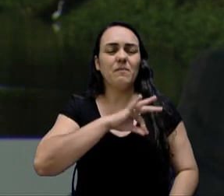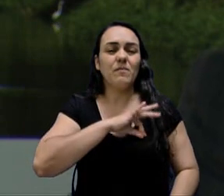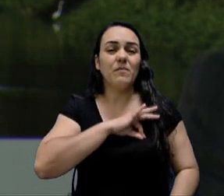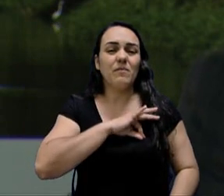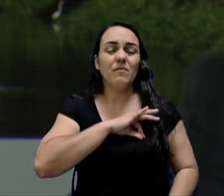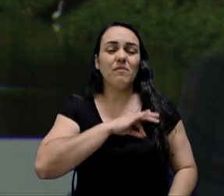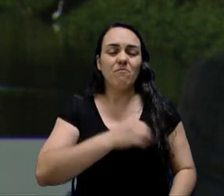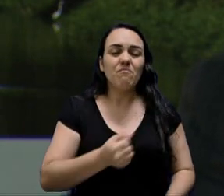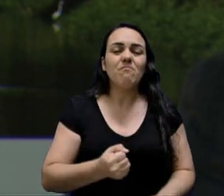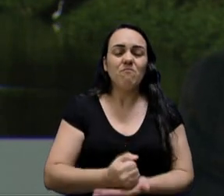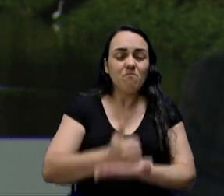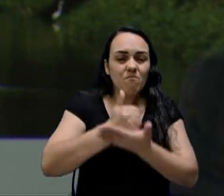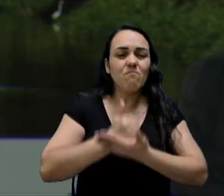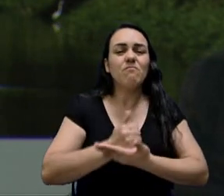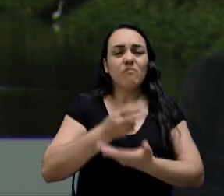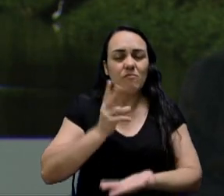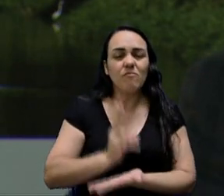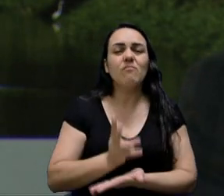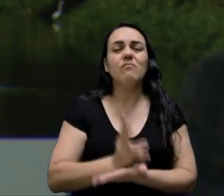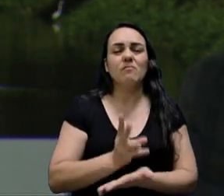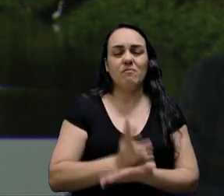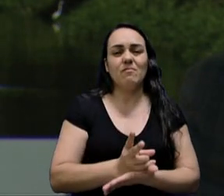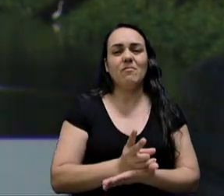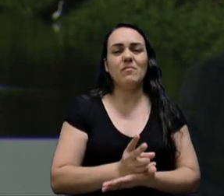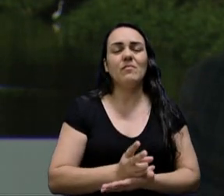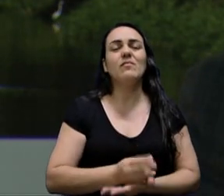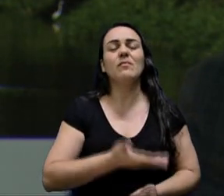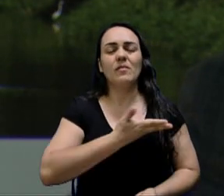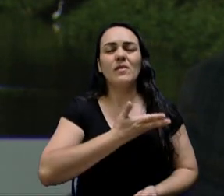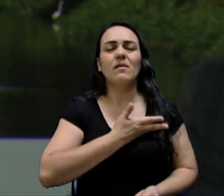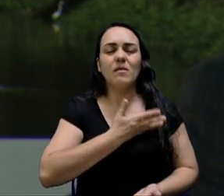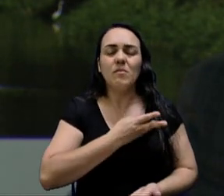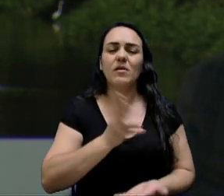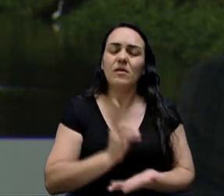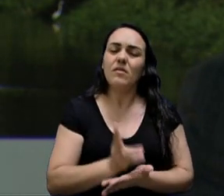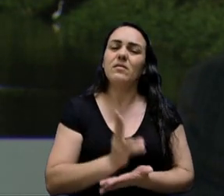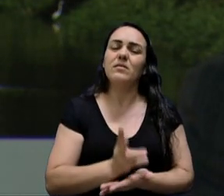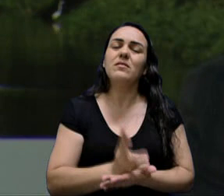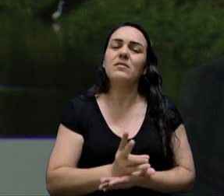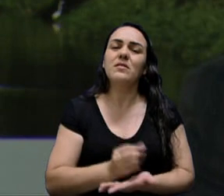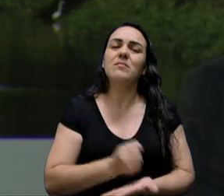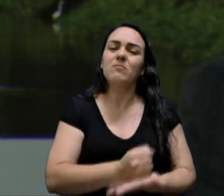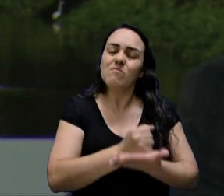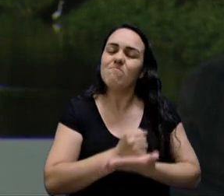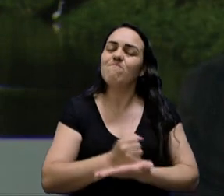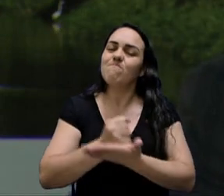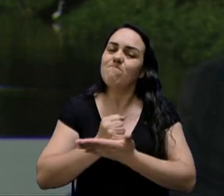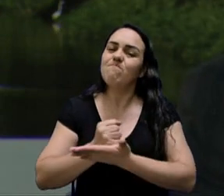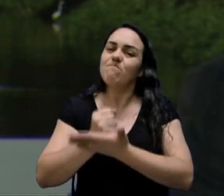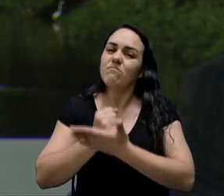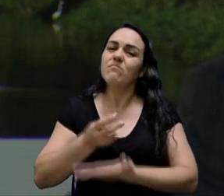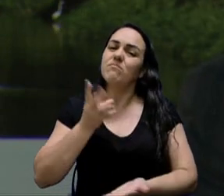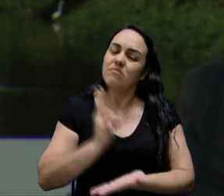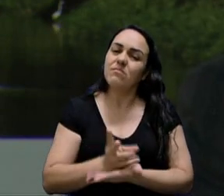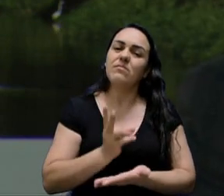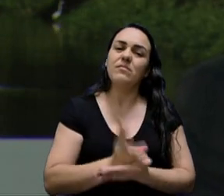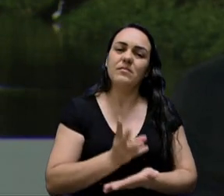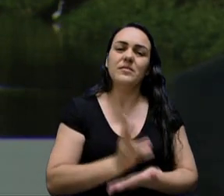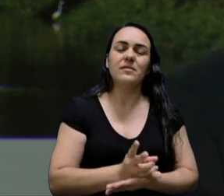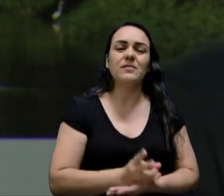da minha assistência, meus colegas, amigos e assistentes José Maria Espinhervilha e Márcio Vieira